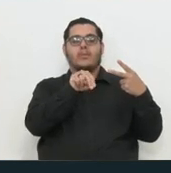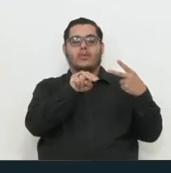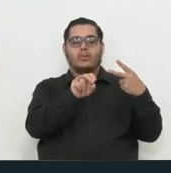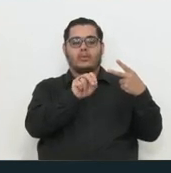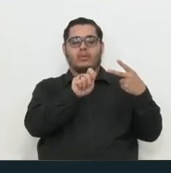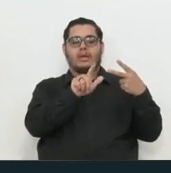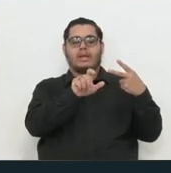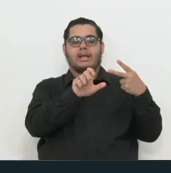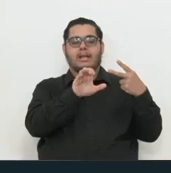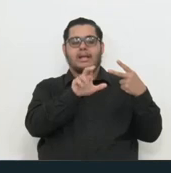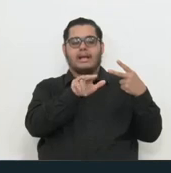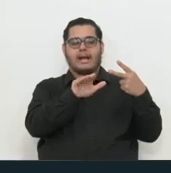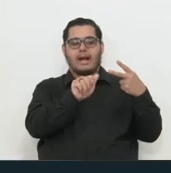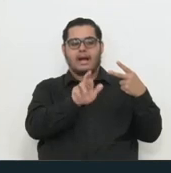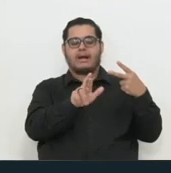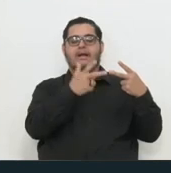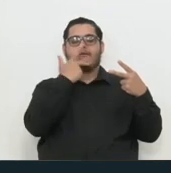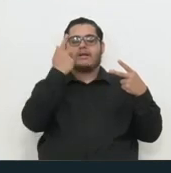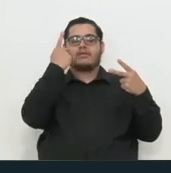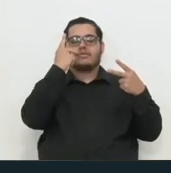do município de Guarulhos